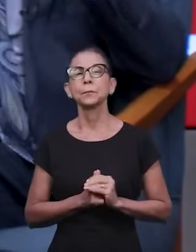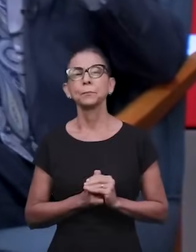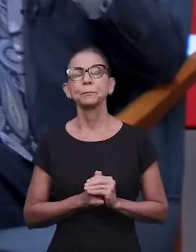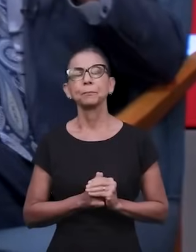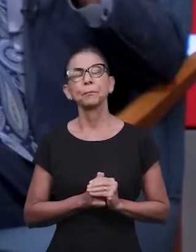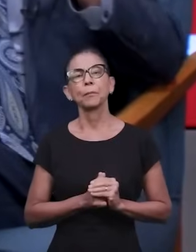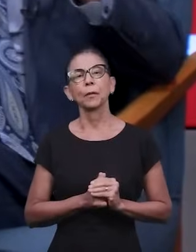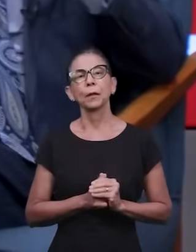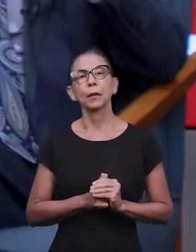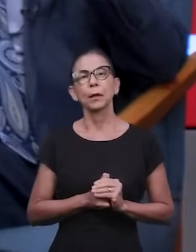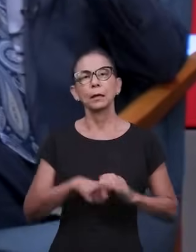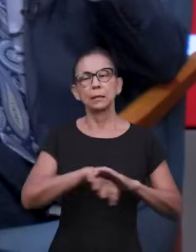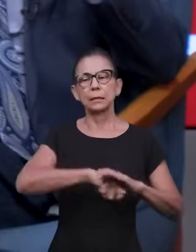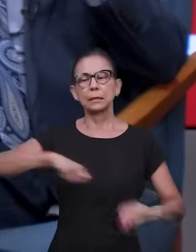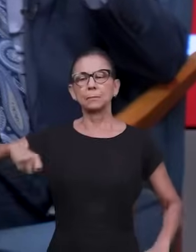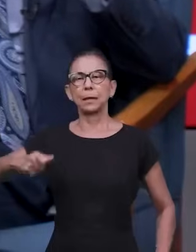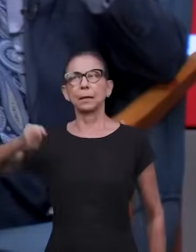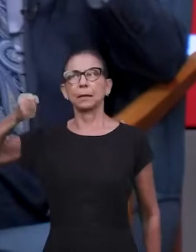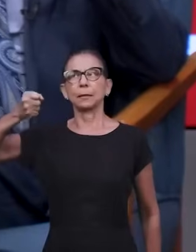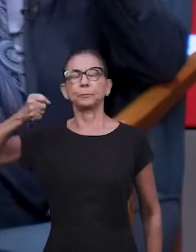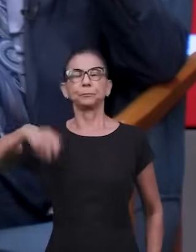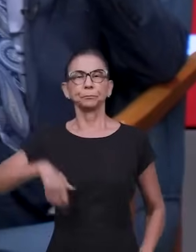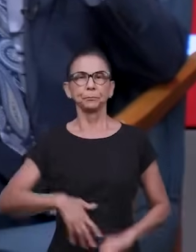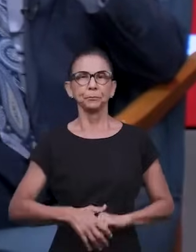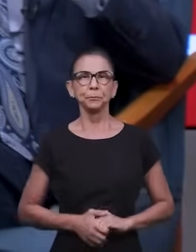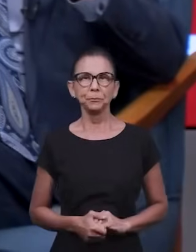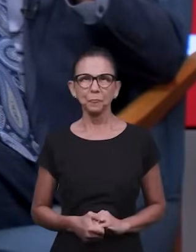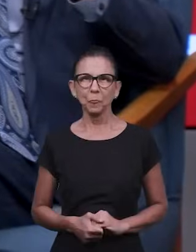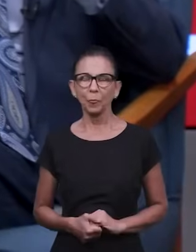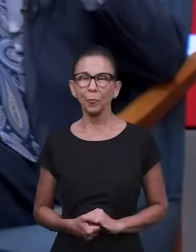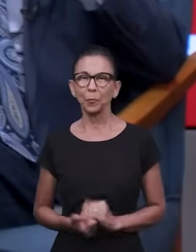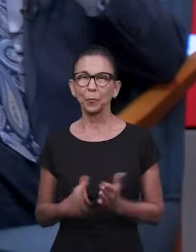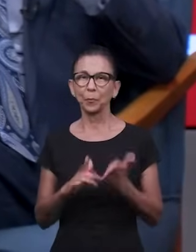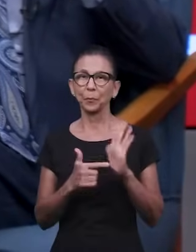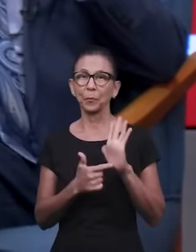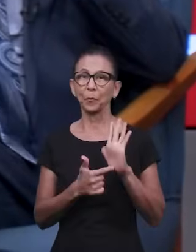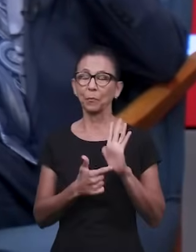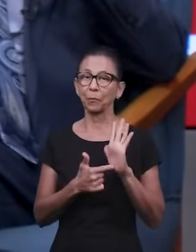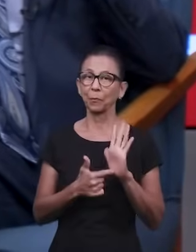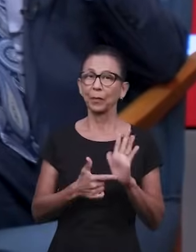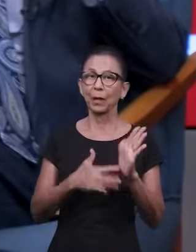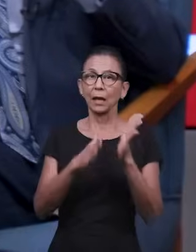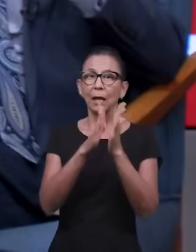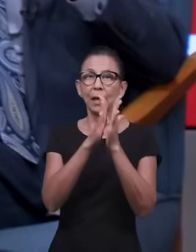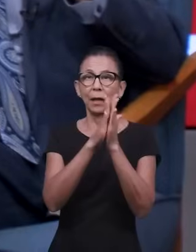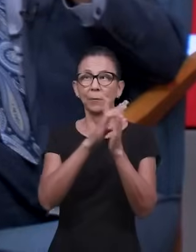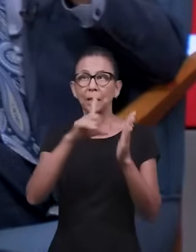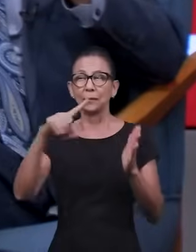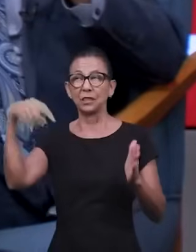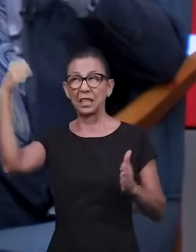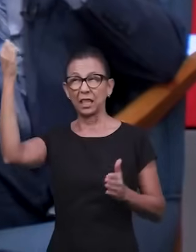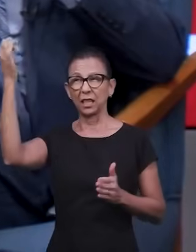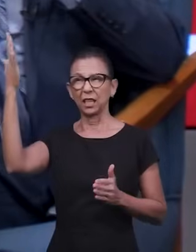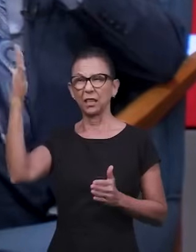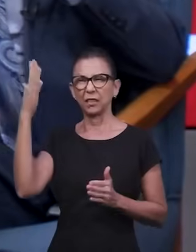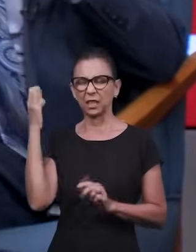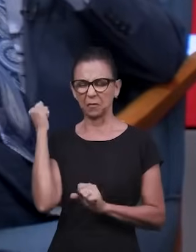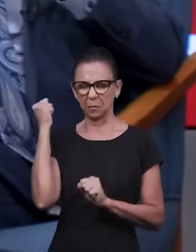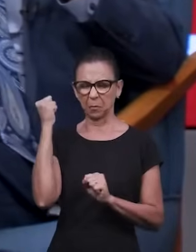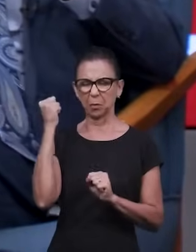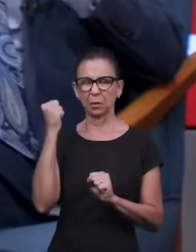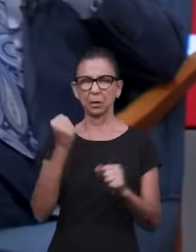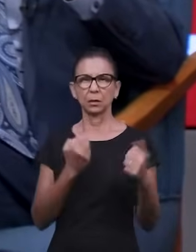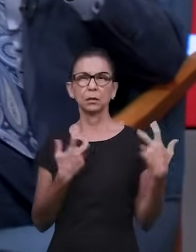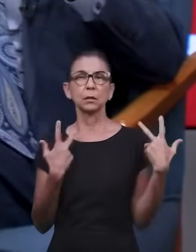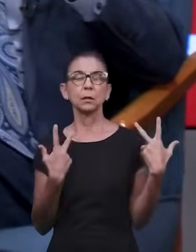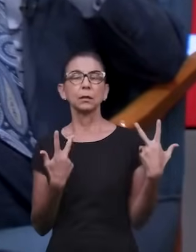4 doze a palavra de Deus é viva e eficaz é como uma espada de